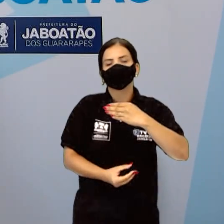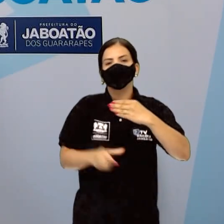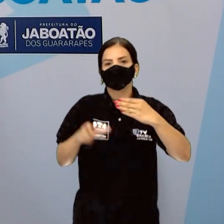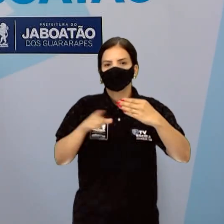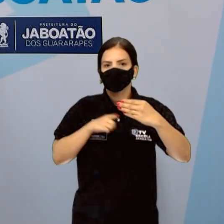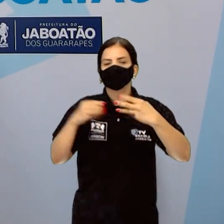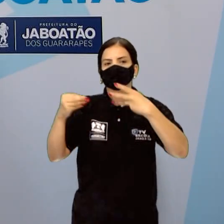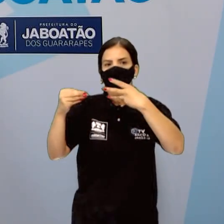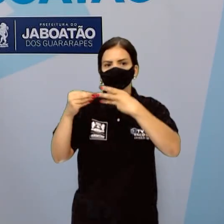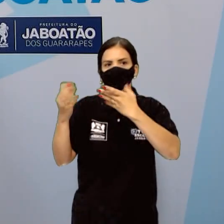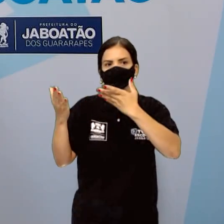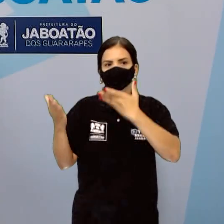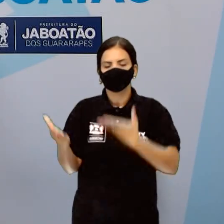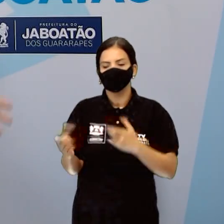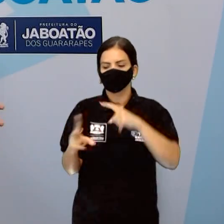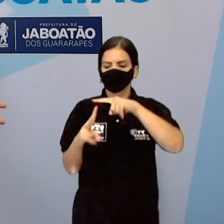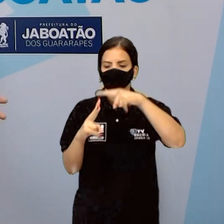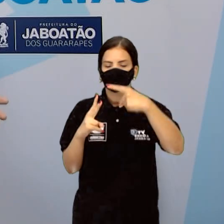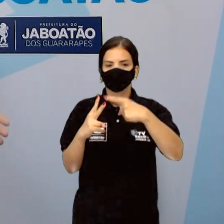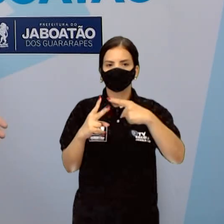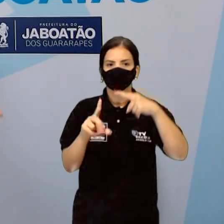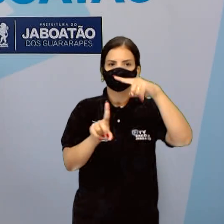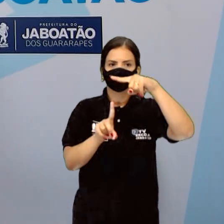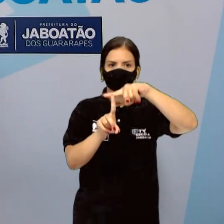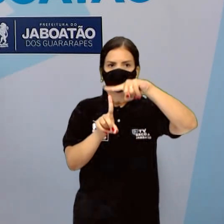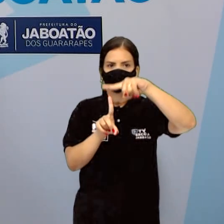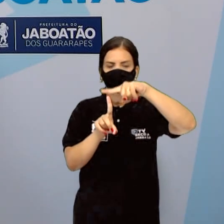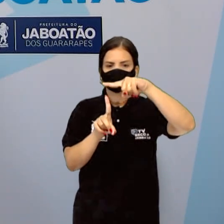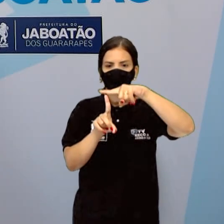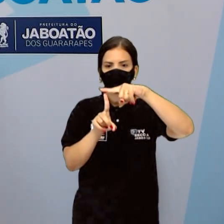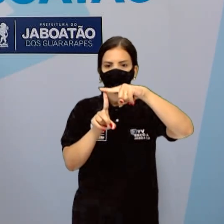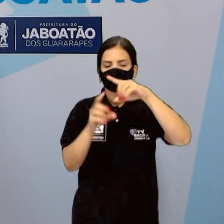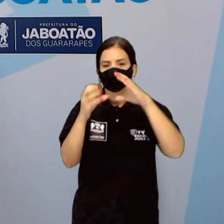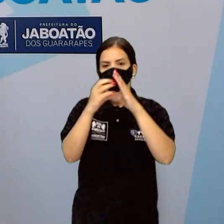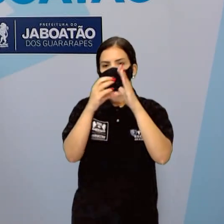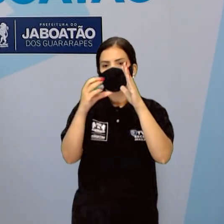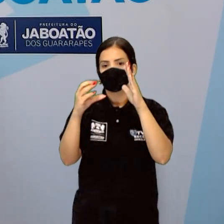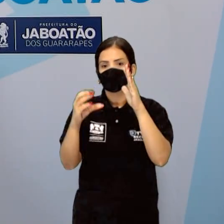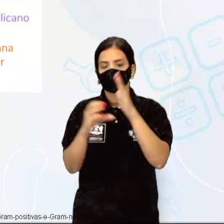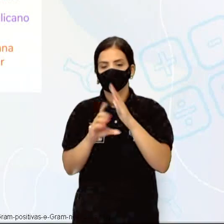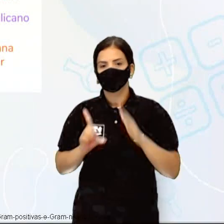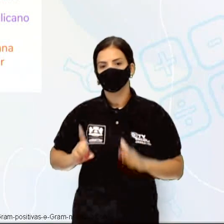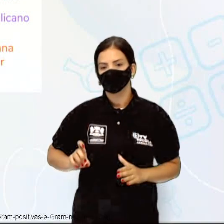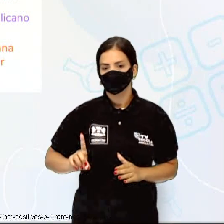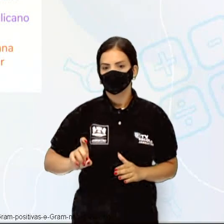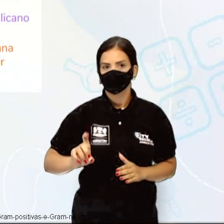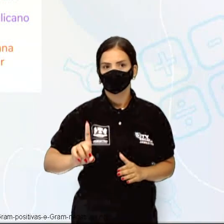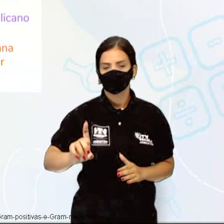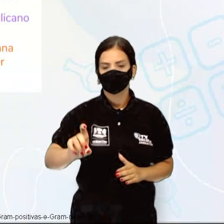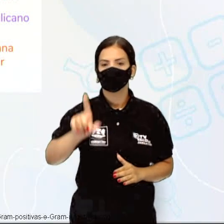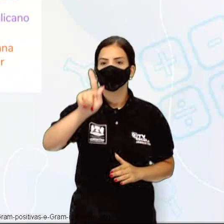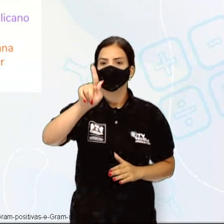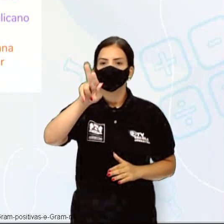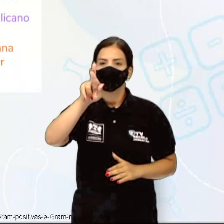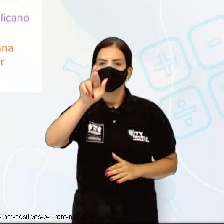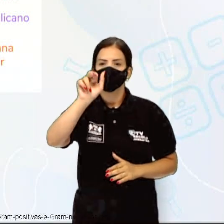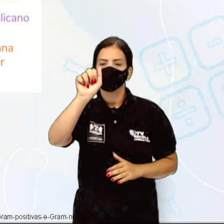procariontes e ela basicamente pode ser de dois tipos. A gente costuma classificar como as bactérias gram-positivas